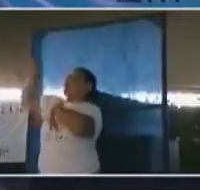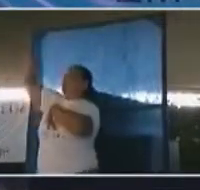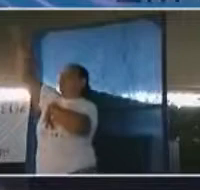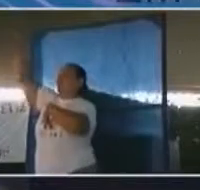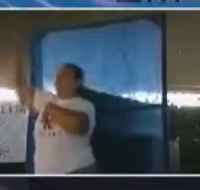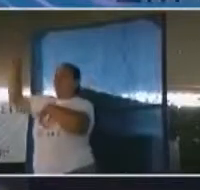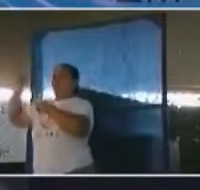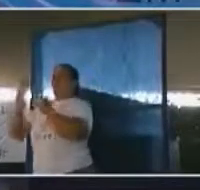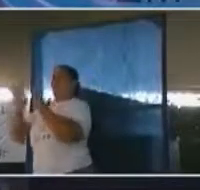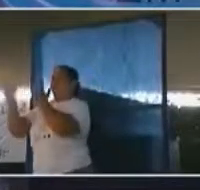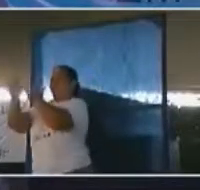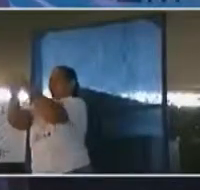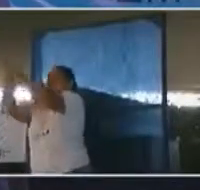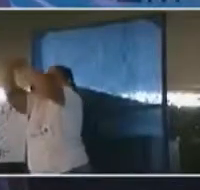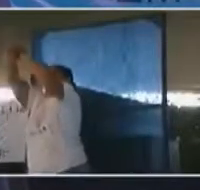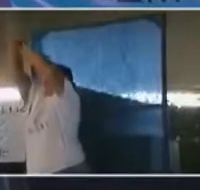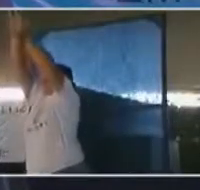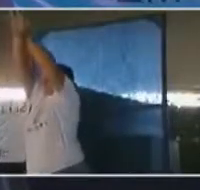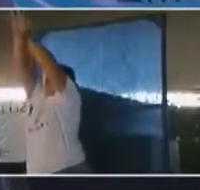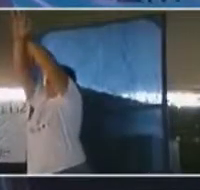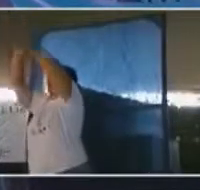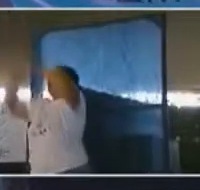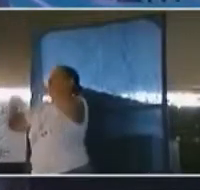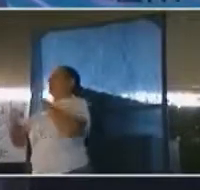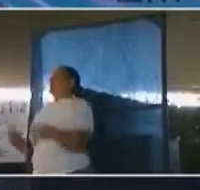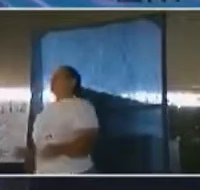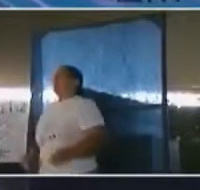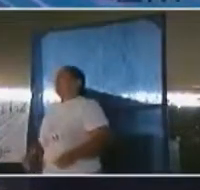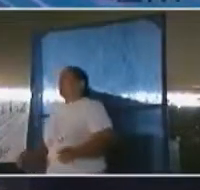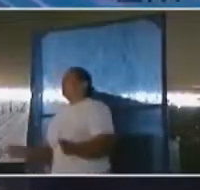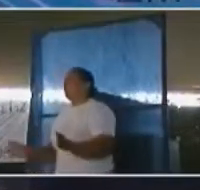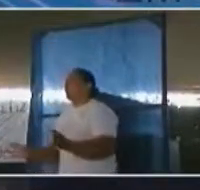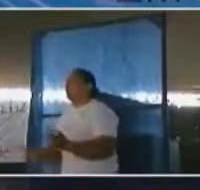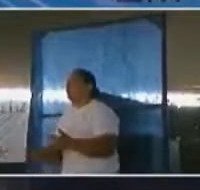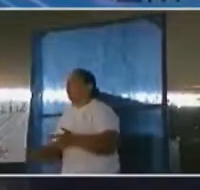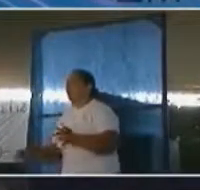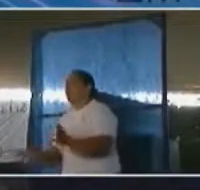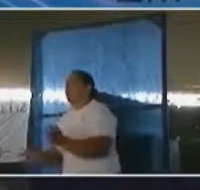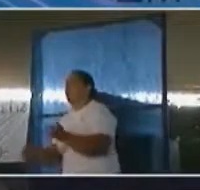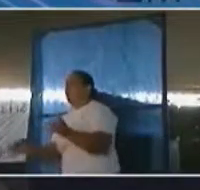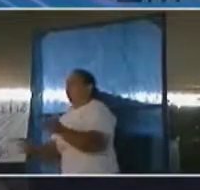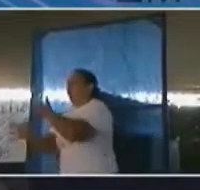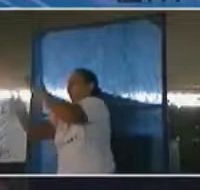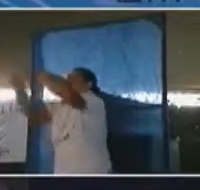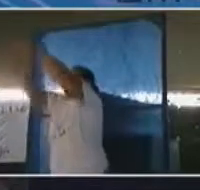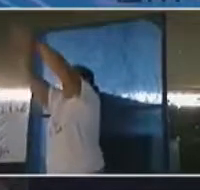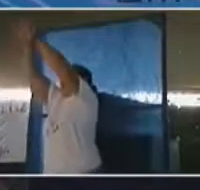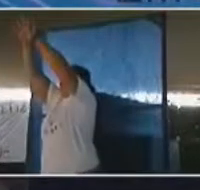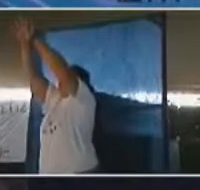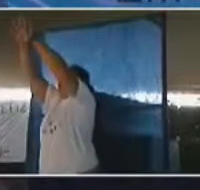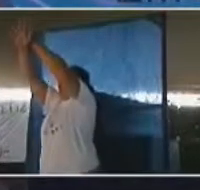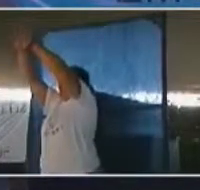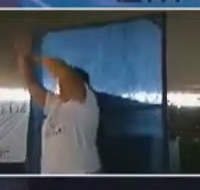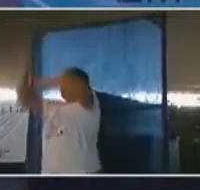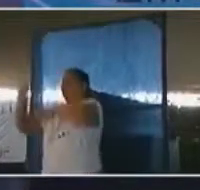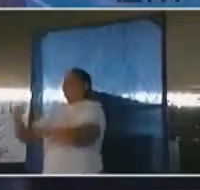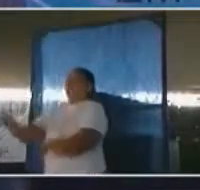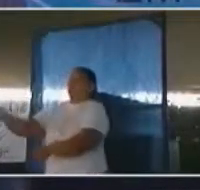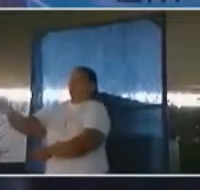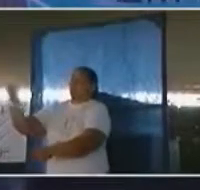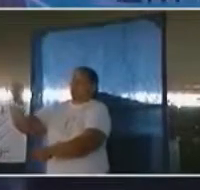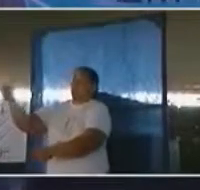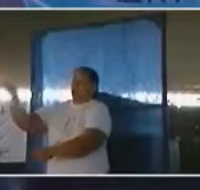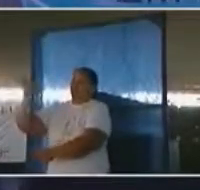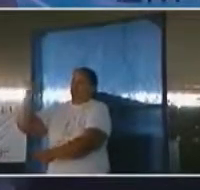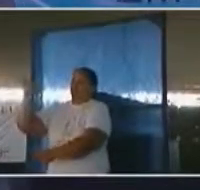Quanto mais alto o voo, mais forte é o vento. Lembrem-se disso. Mas a pandorga, além de resistente, ela também